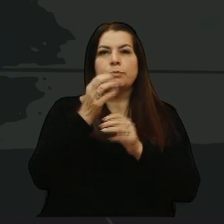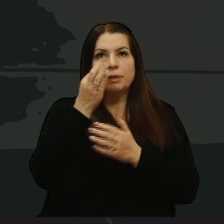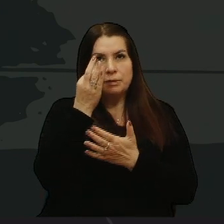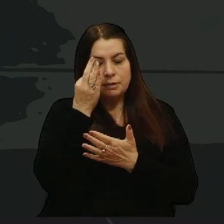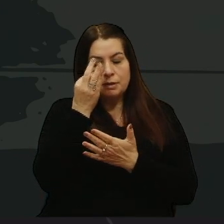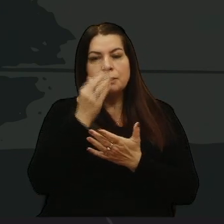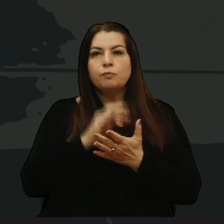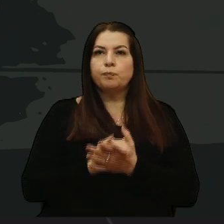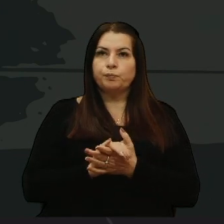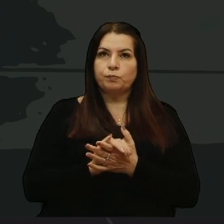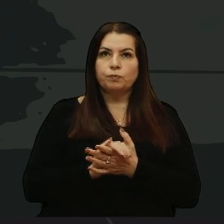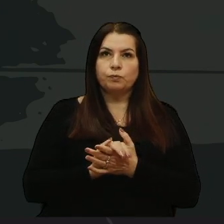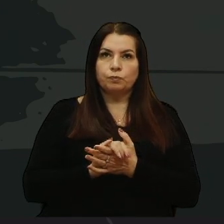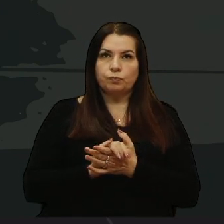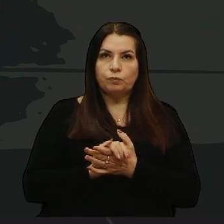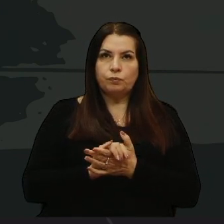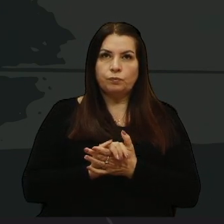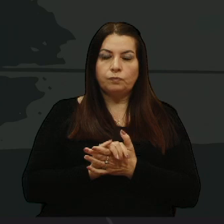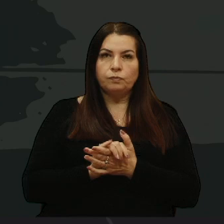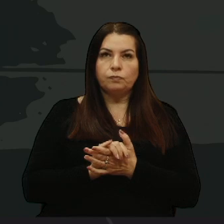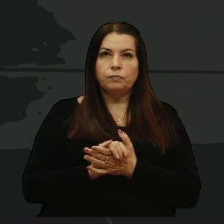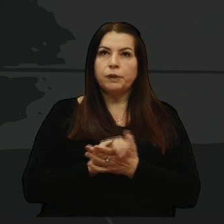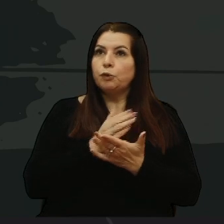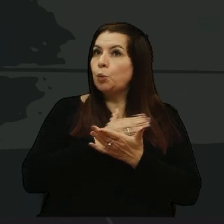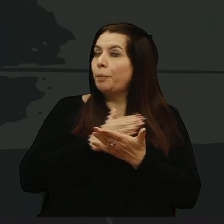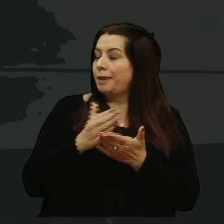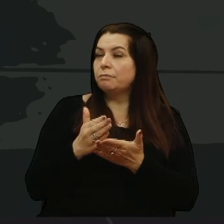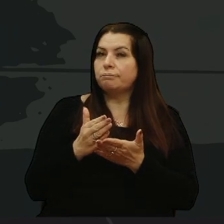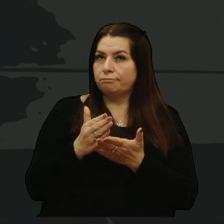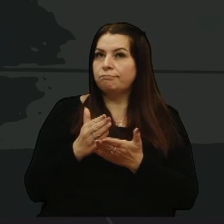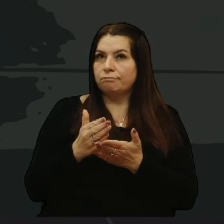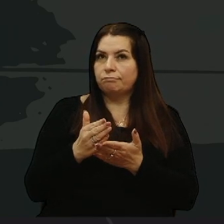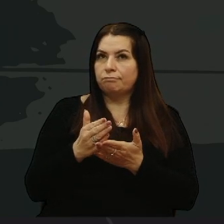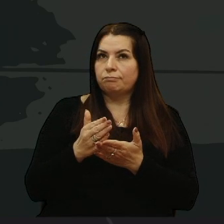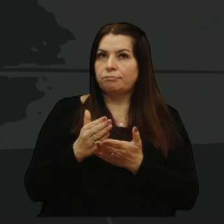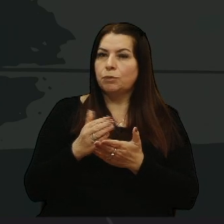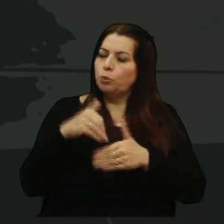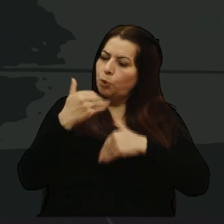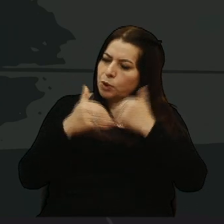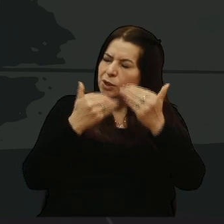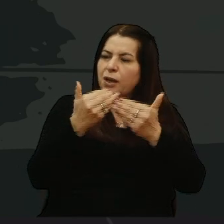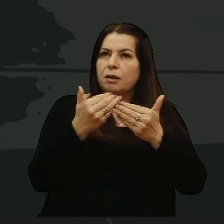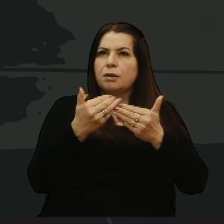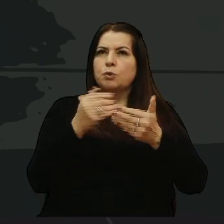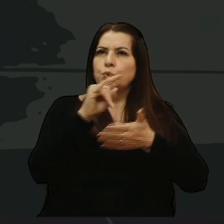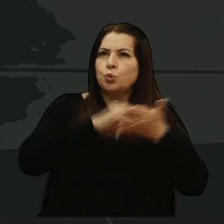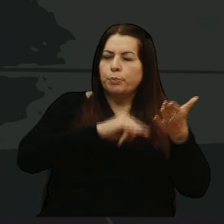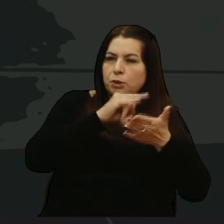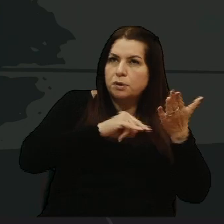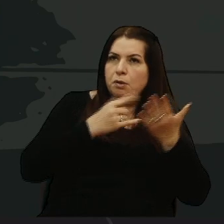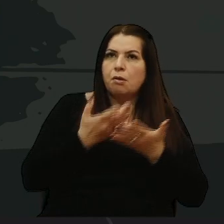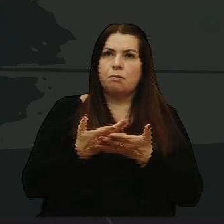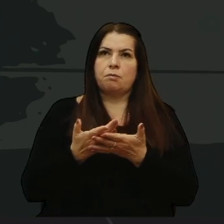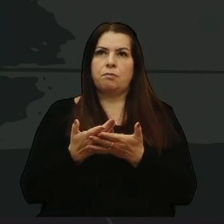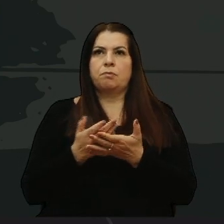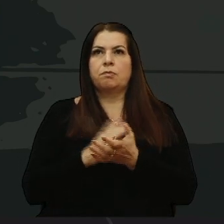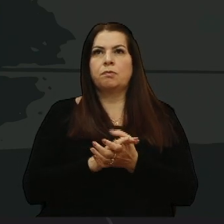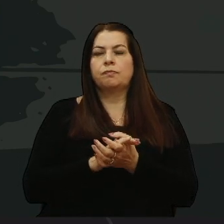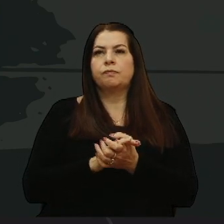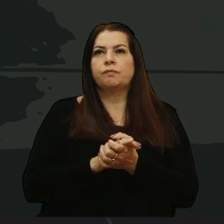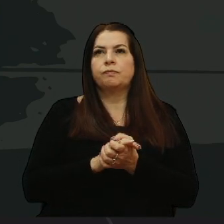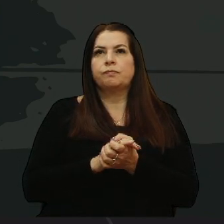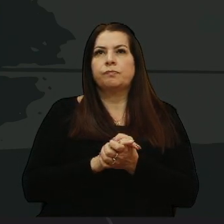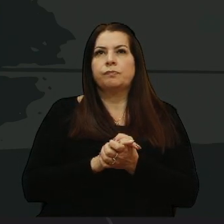presentes, e do qual foi o início de processos, de documentações,